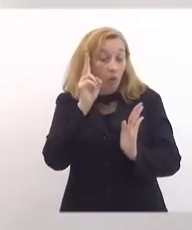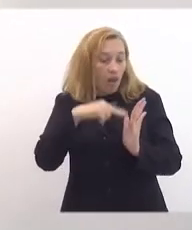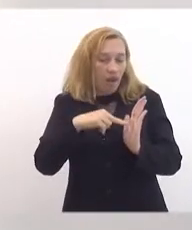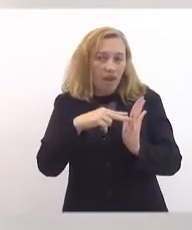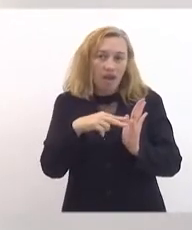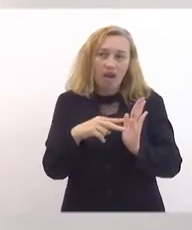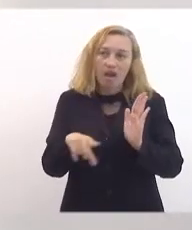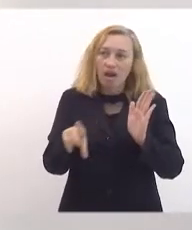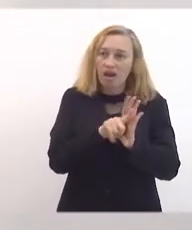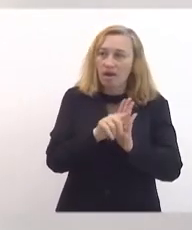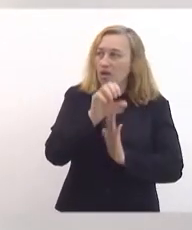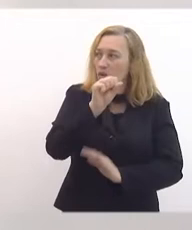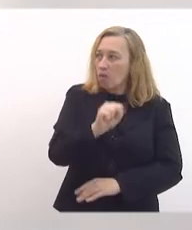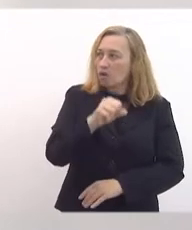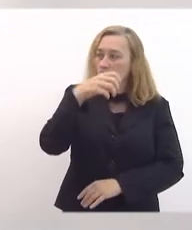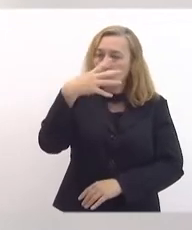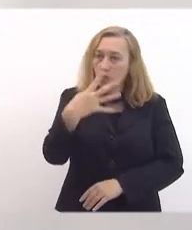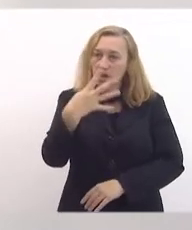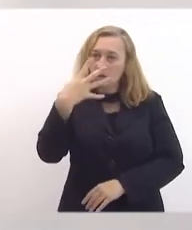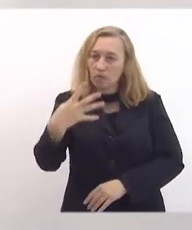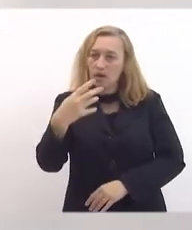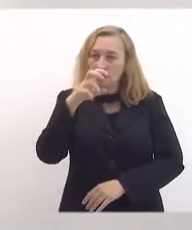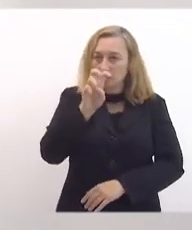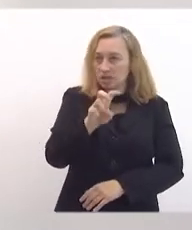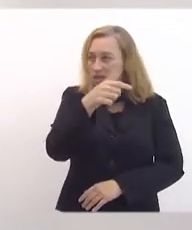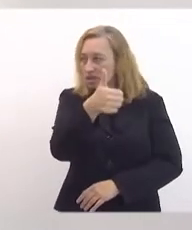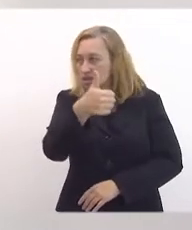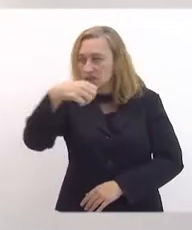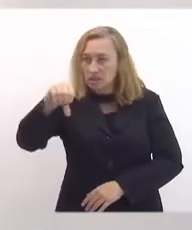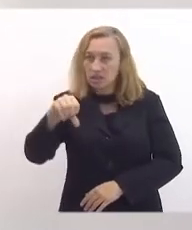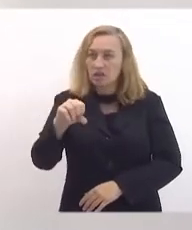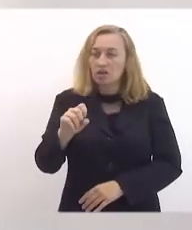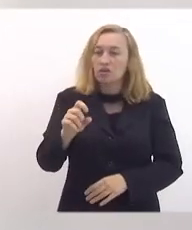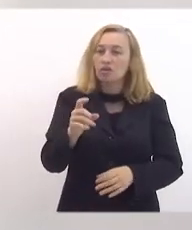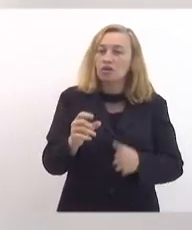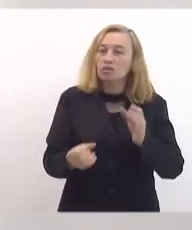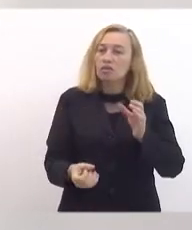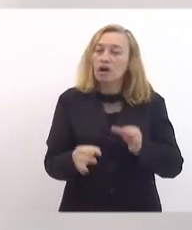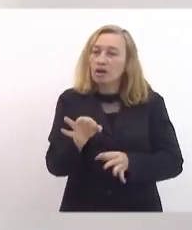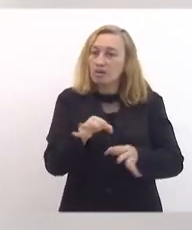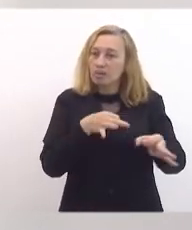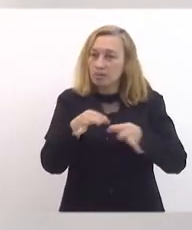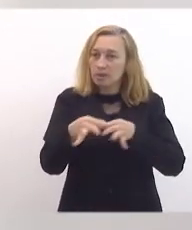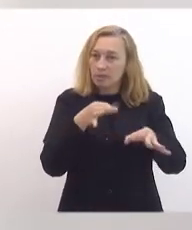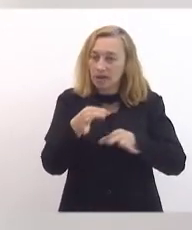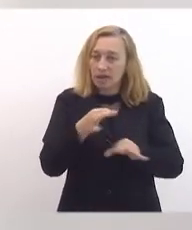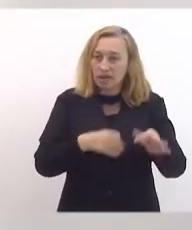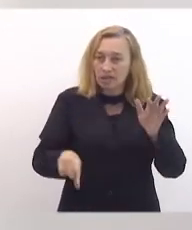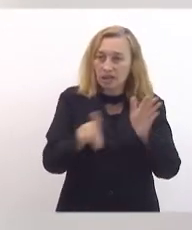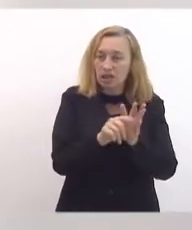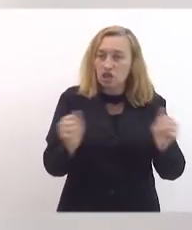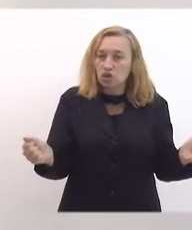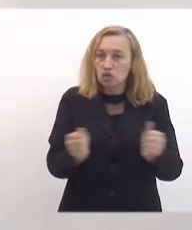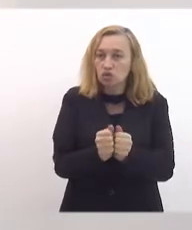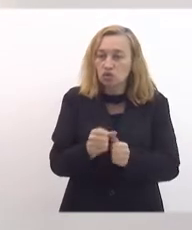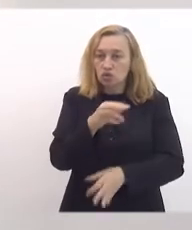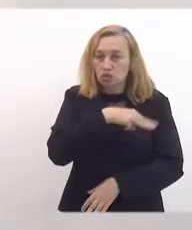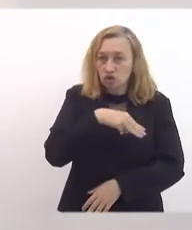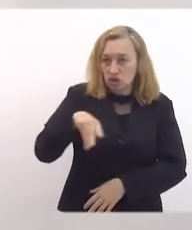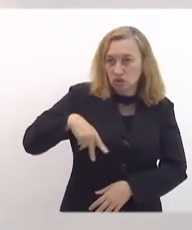8445 e 19 essa lei falei preparada junto com o Ministério Público ungaretti